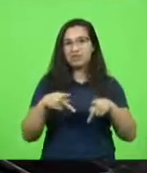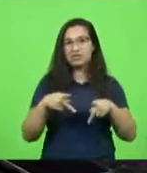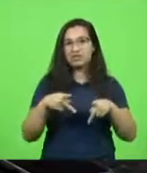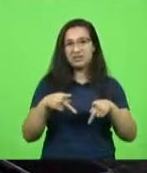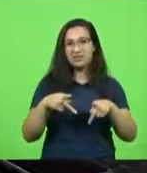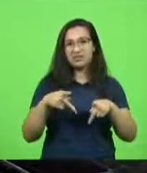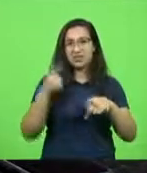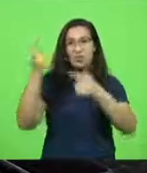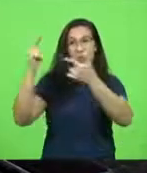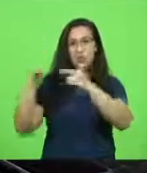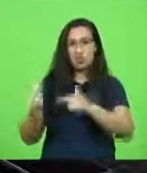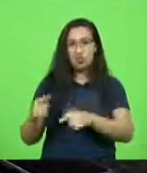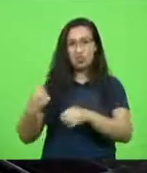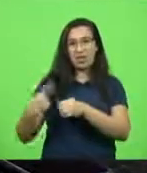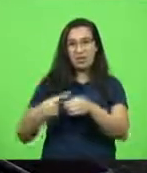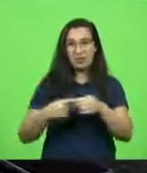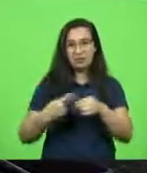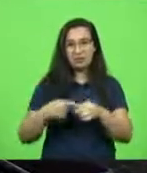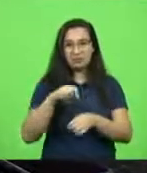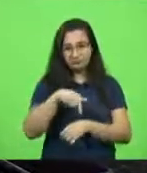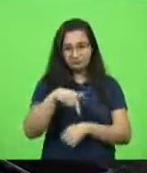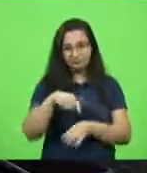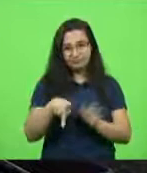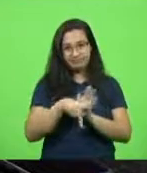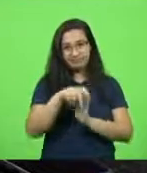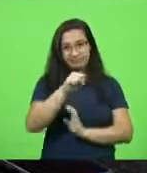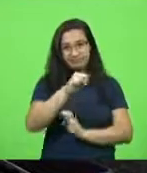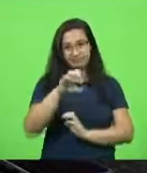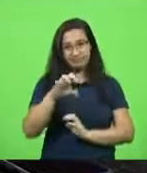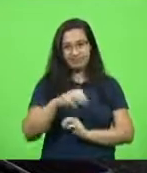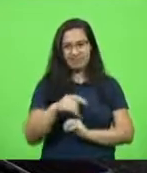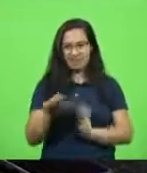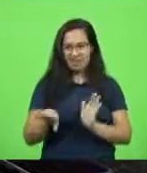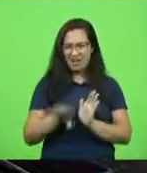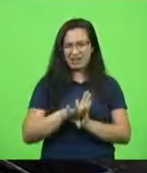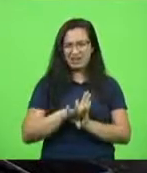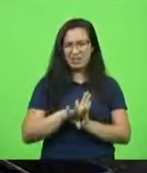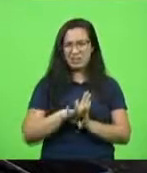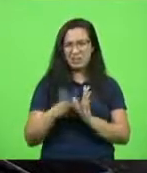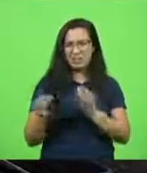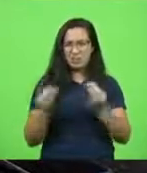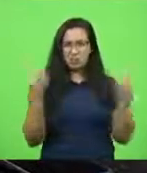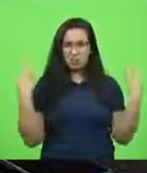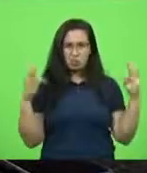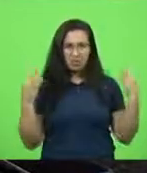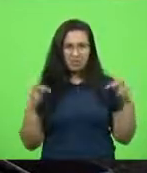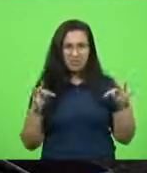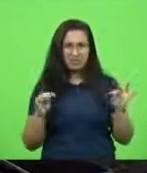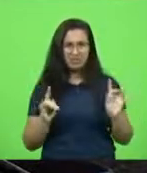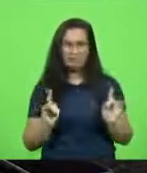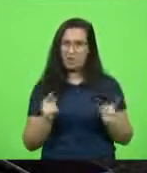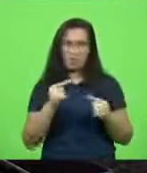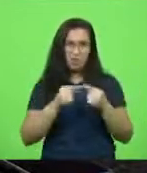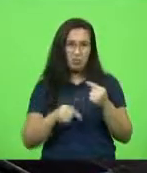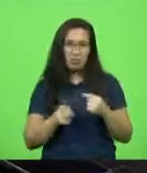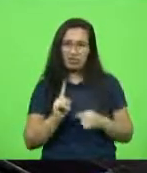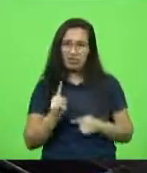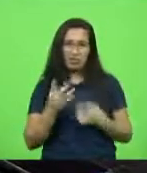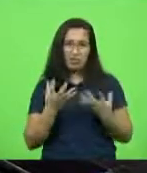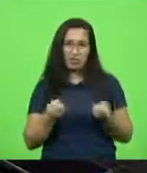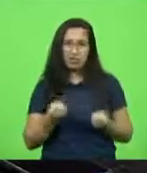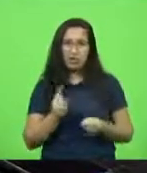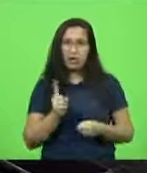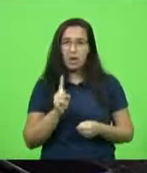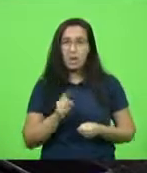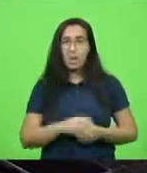Então não vem me falar que a Porque aqui nós recebemos turistas pelo amor de deus essa conversa não vai colar quem